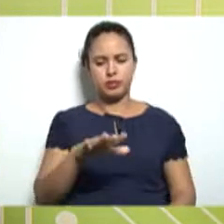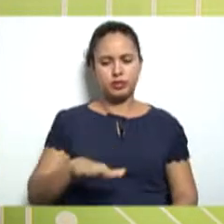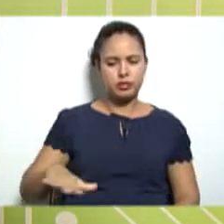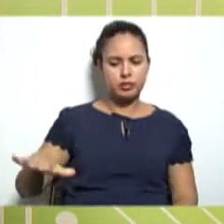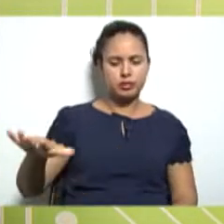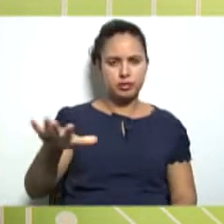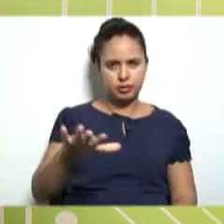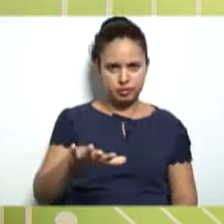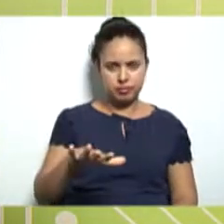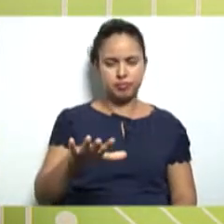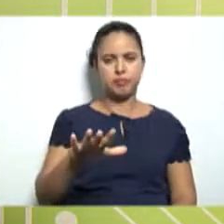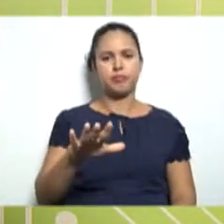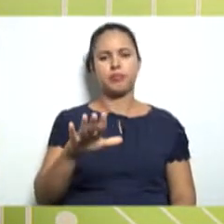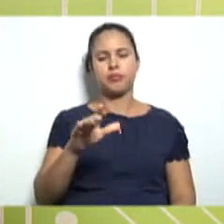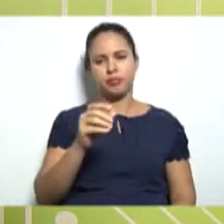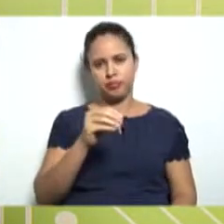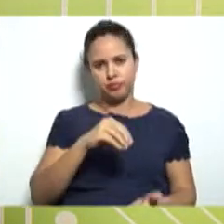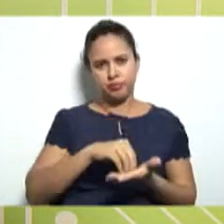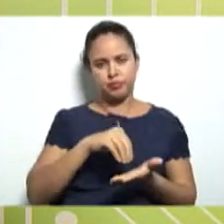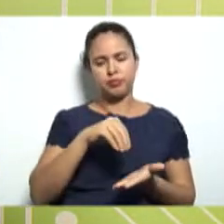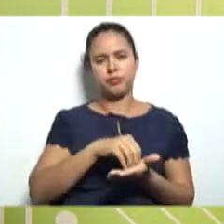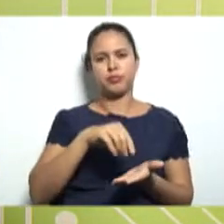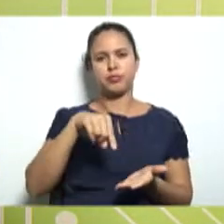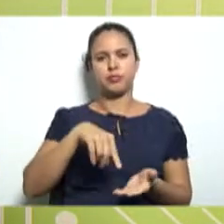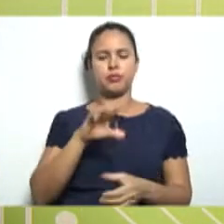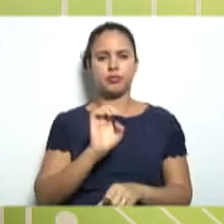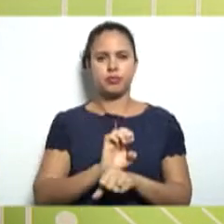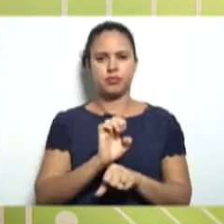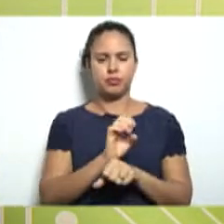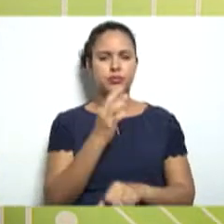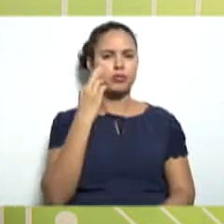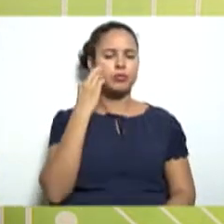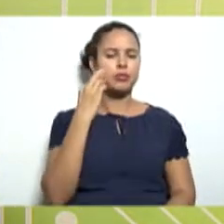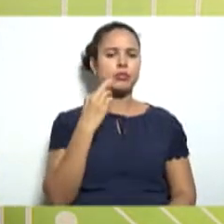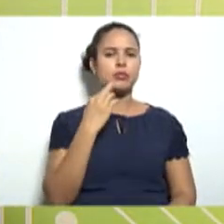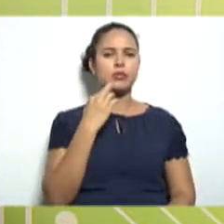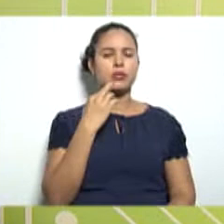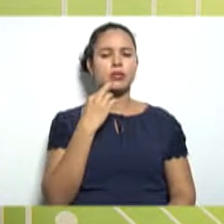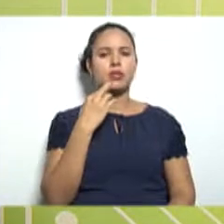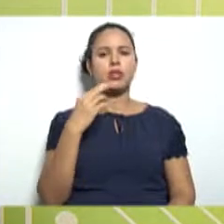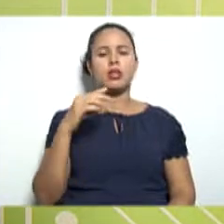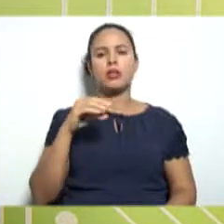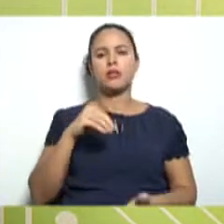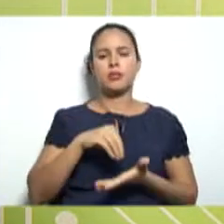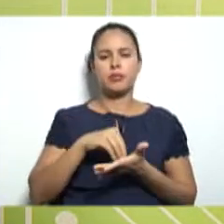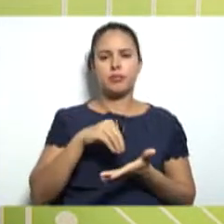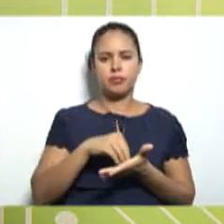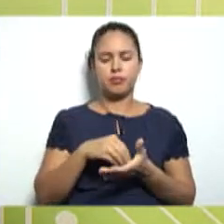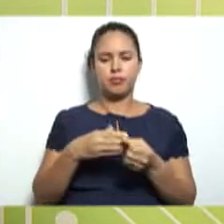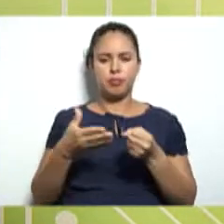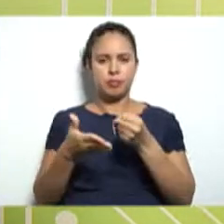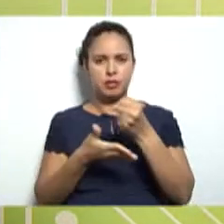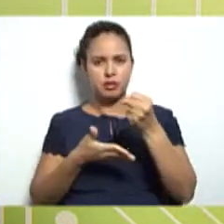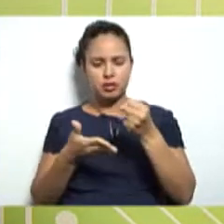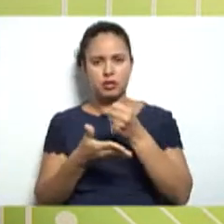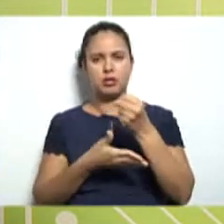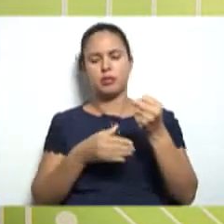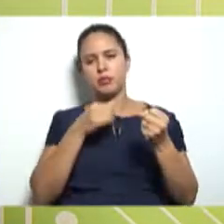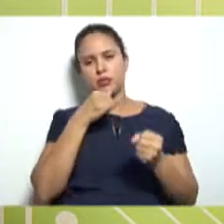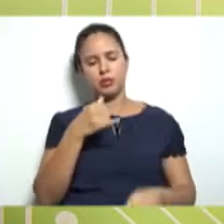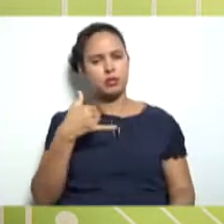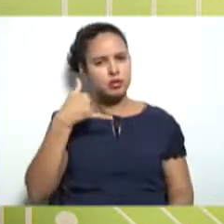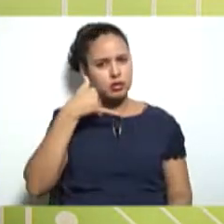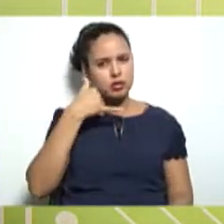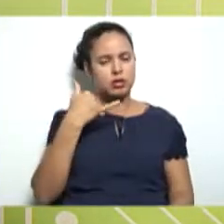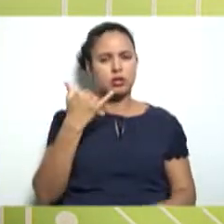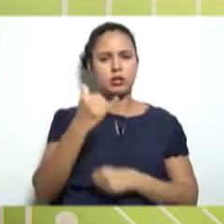trata daquelas regiões que não têm algumas questões básicas de infraestrutura, por exemplo, cobertura de celular, cobertura de